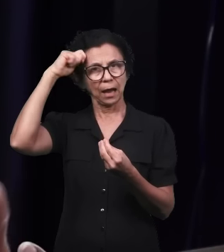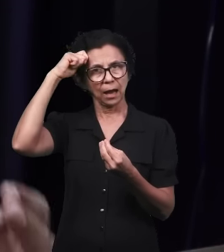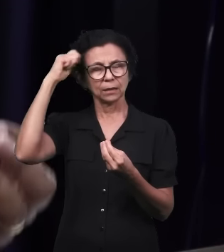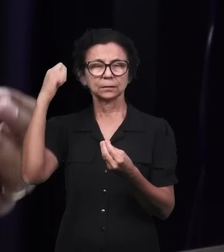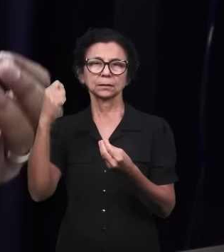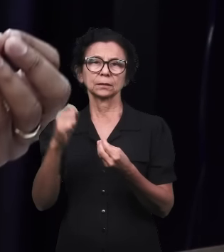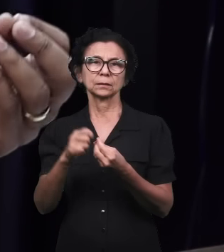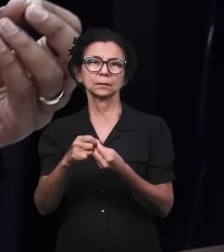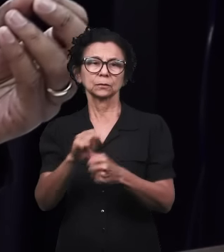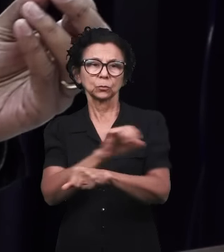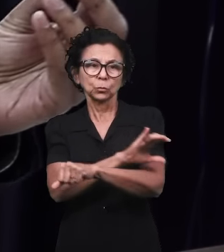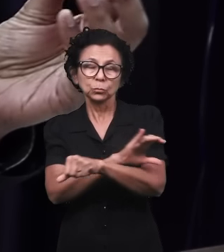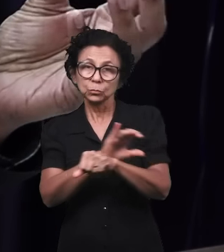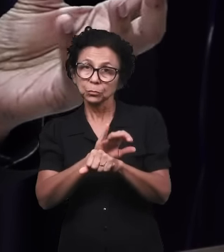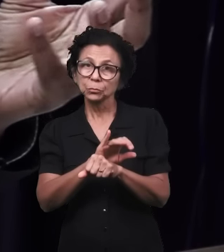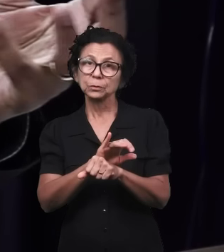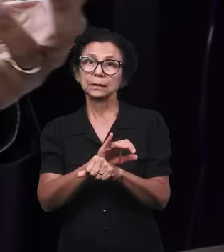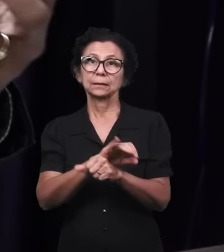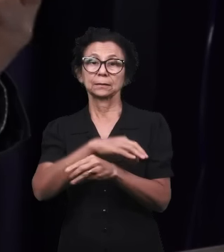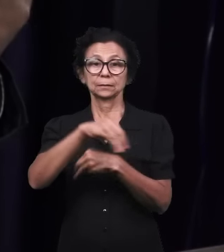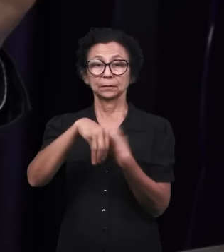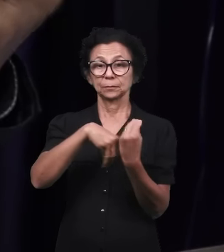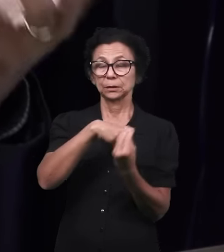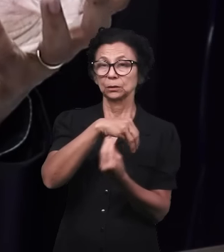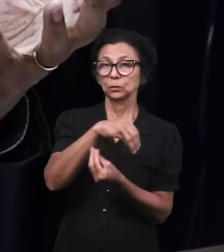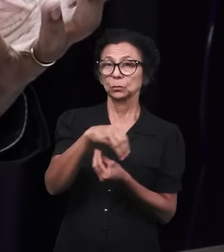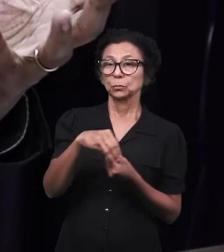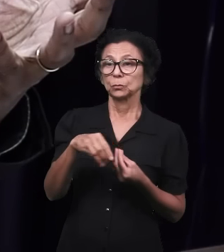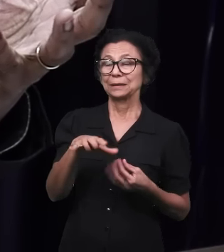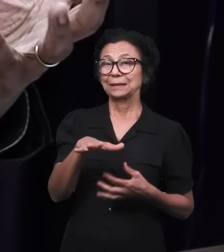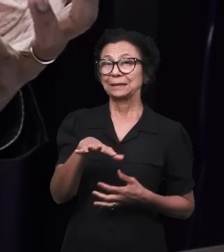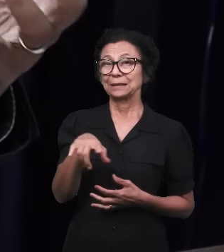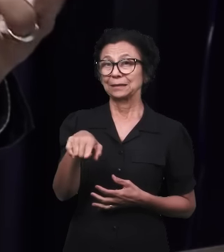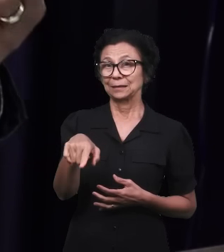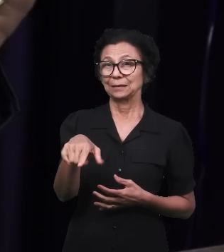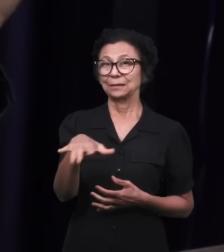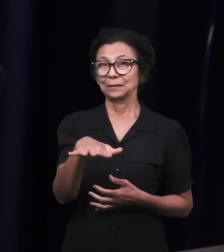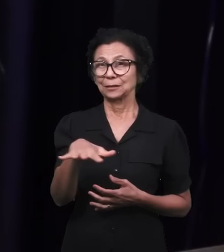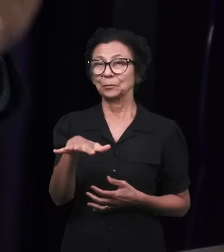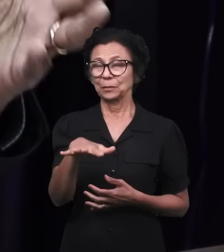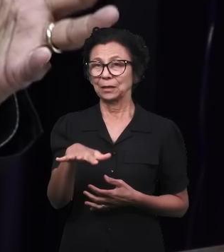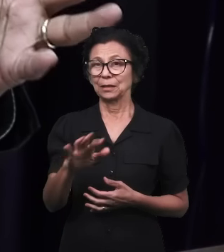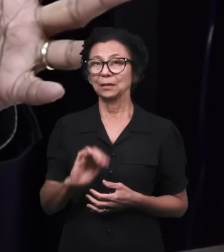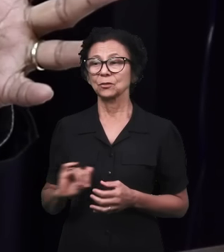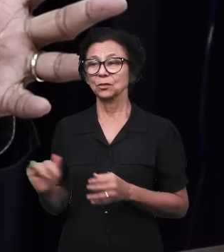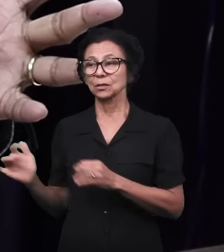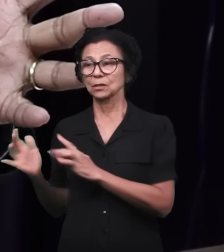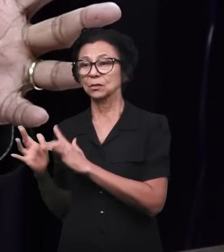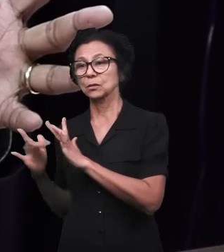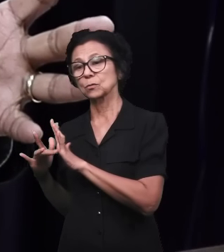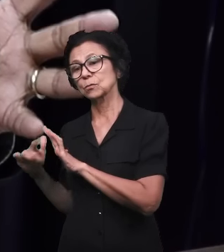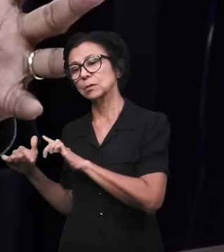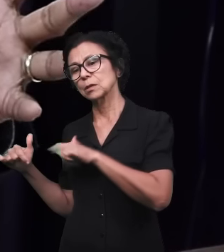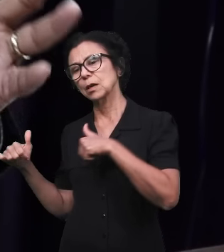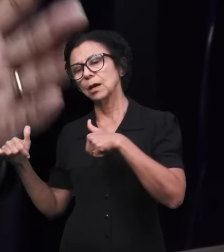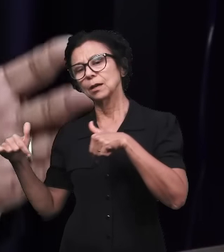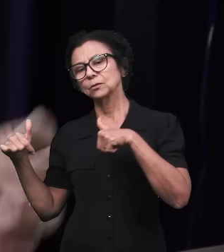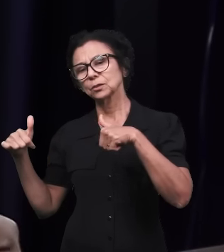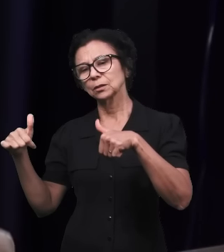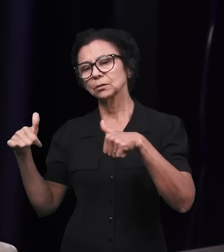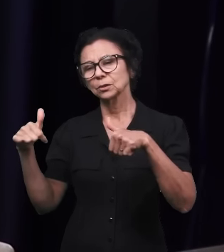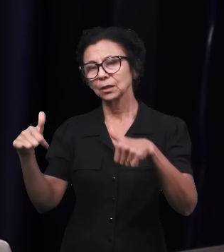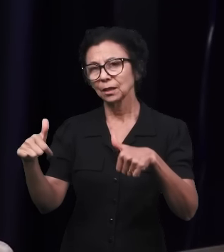e ali foi nesse ambiente que Jesus opera, alcançando os gentios.